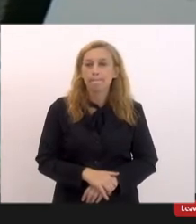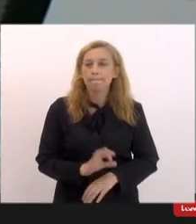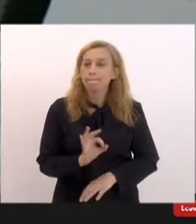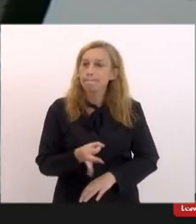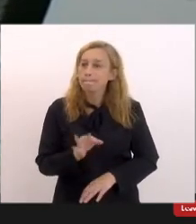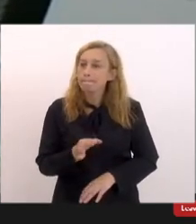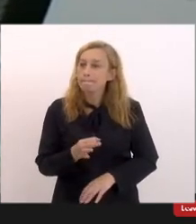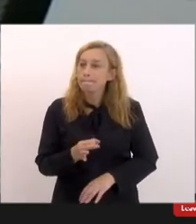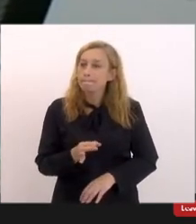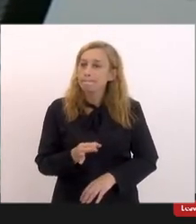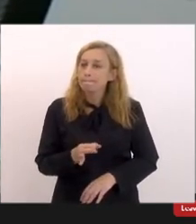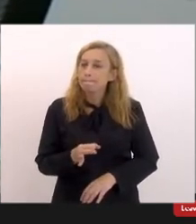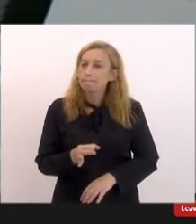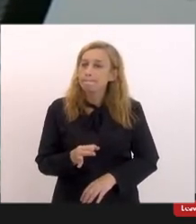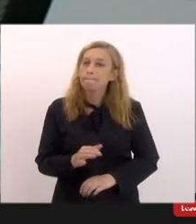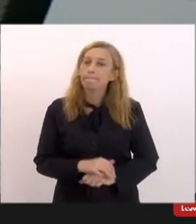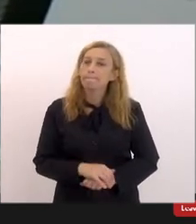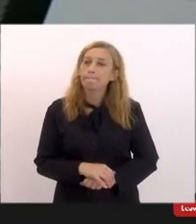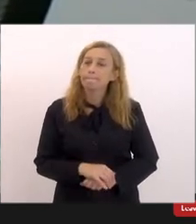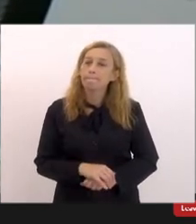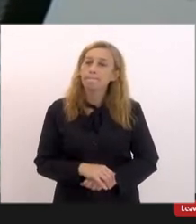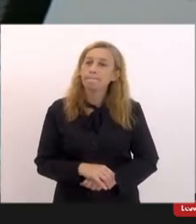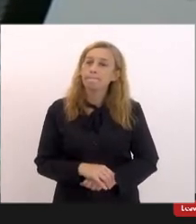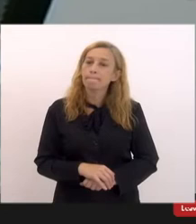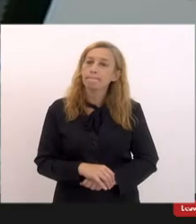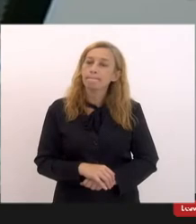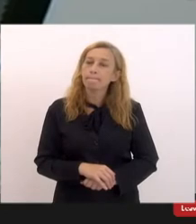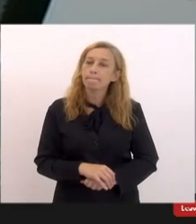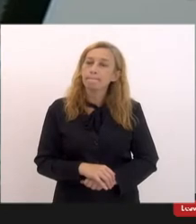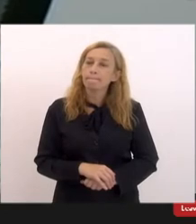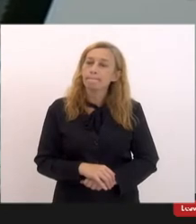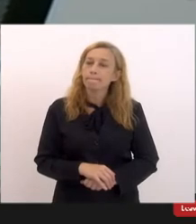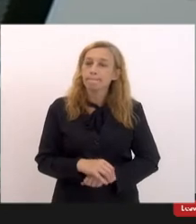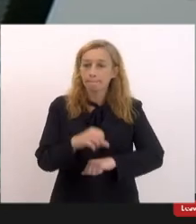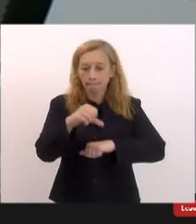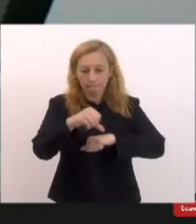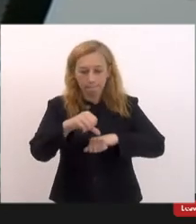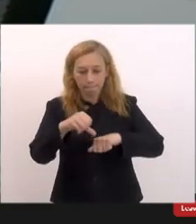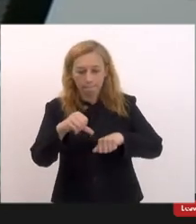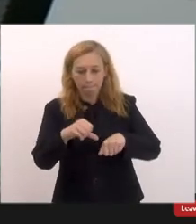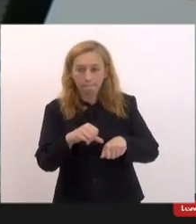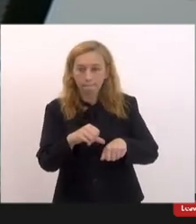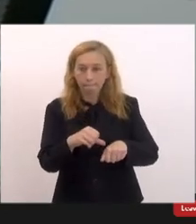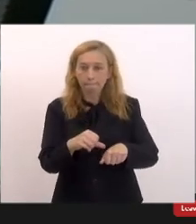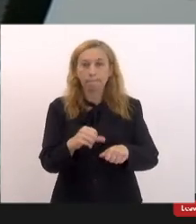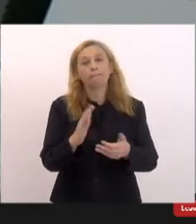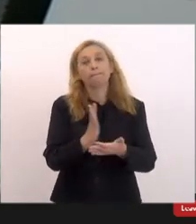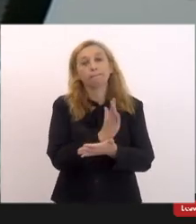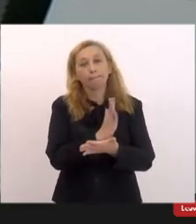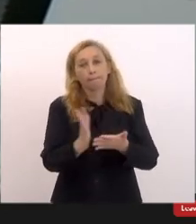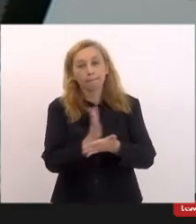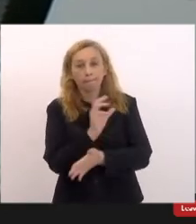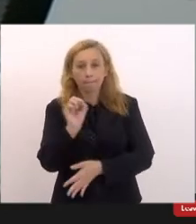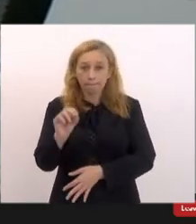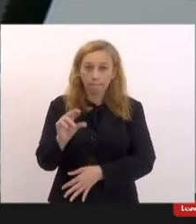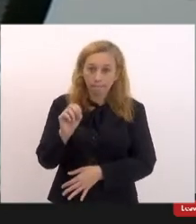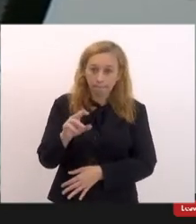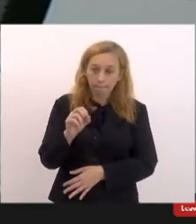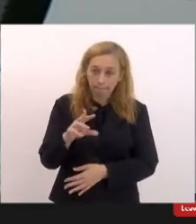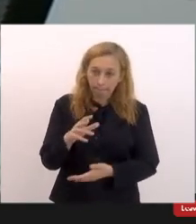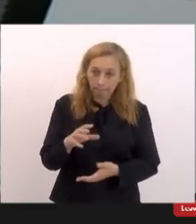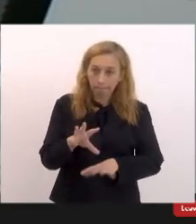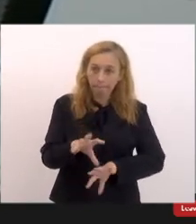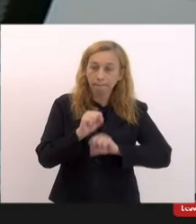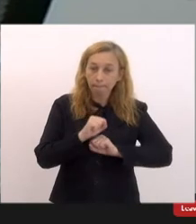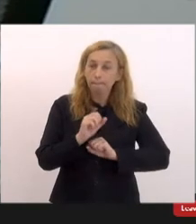a maior parte do genoma tem sido sequenciado de Ômicron, é improvável que tenha outra circulação, e agora a BA2